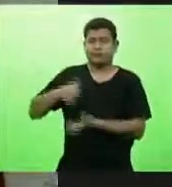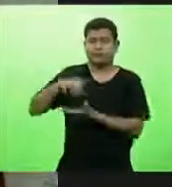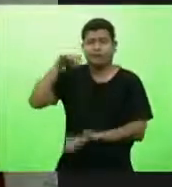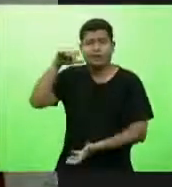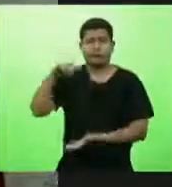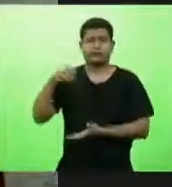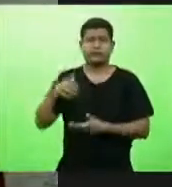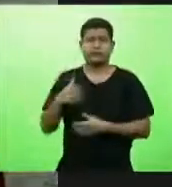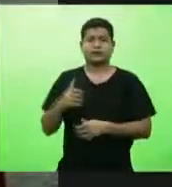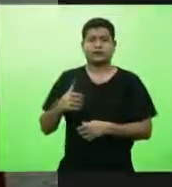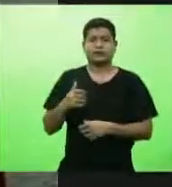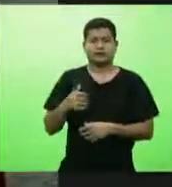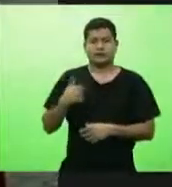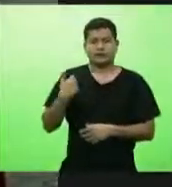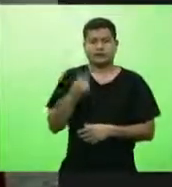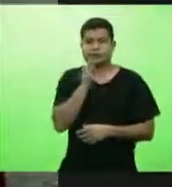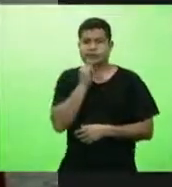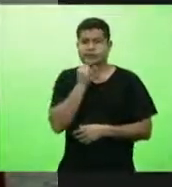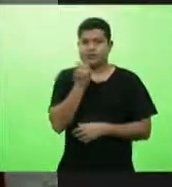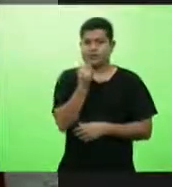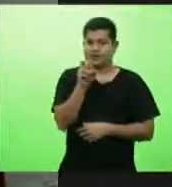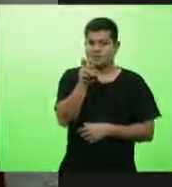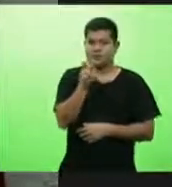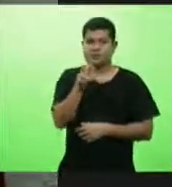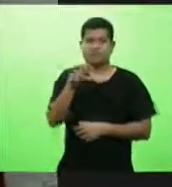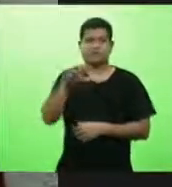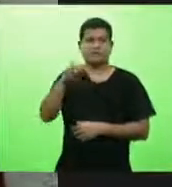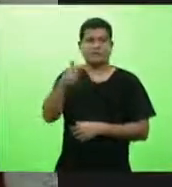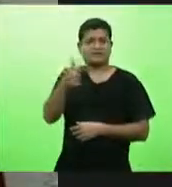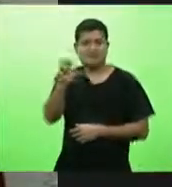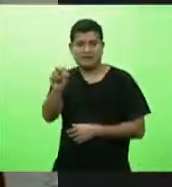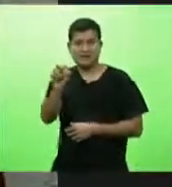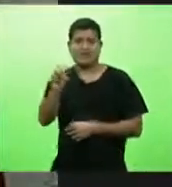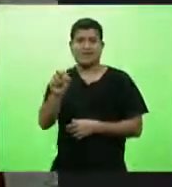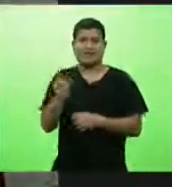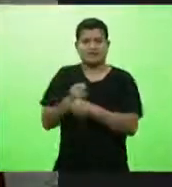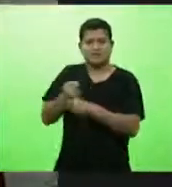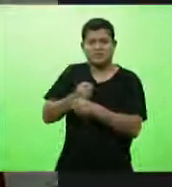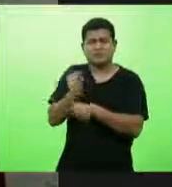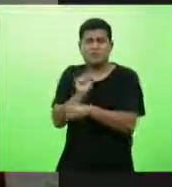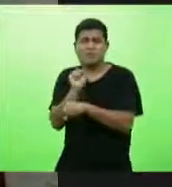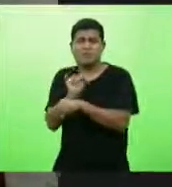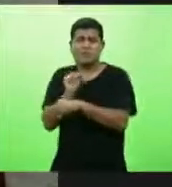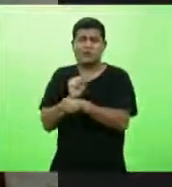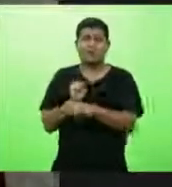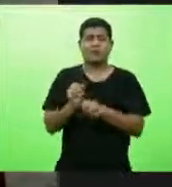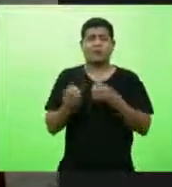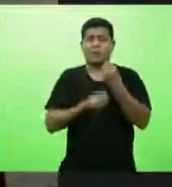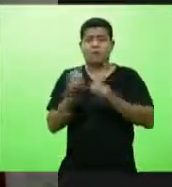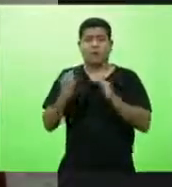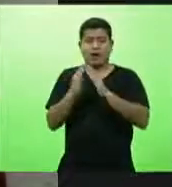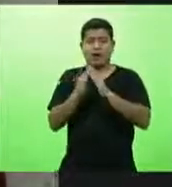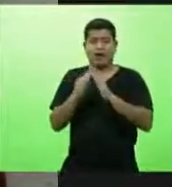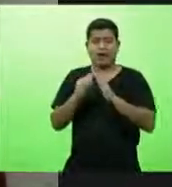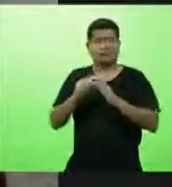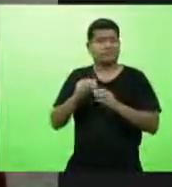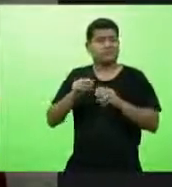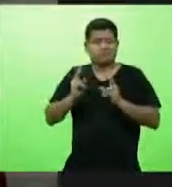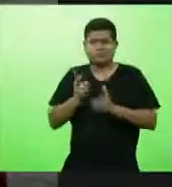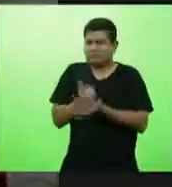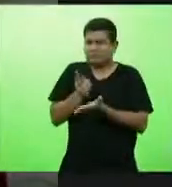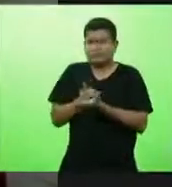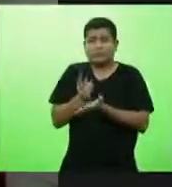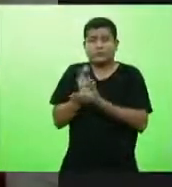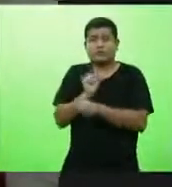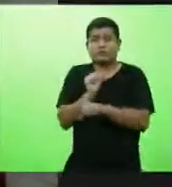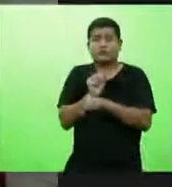80 anos, que estão contando as horas, praticamente enclausurados dentro das suas casas, aprisionados, esperando ter esse conforto,